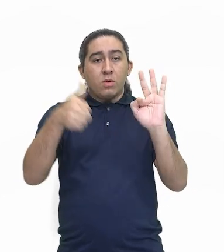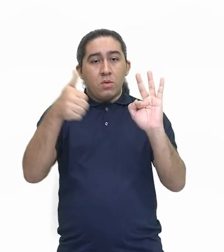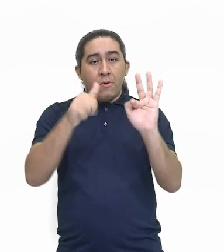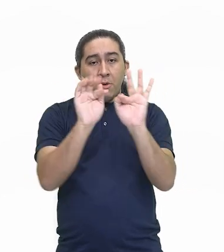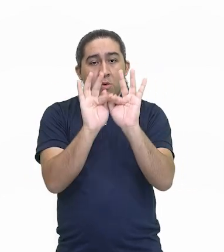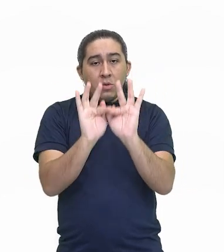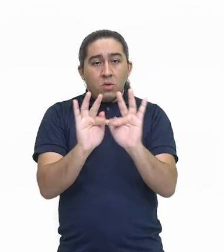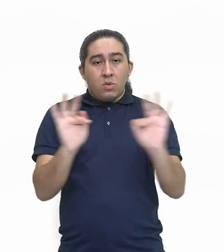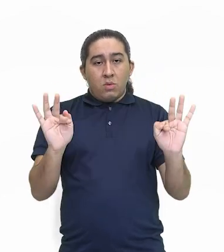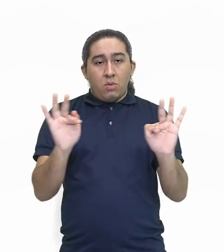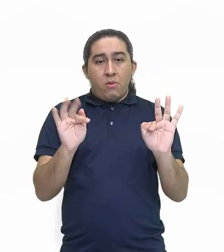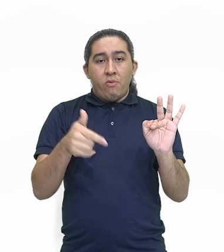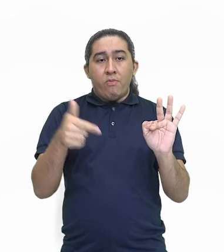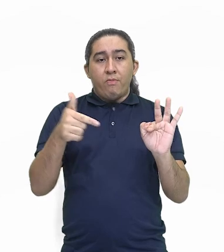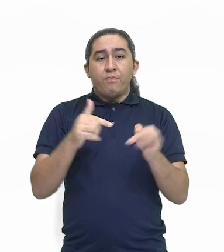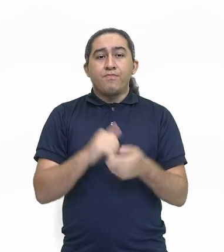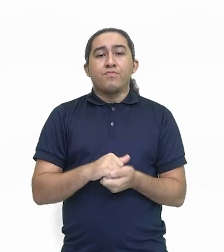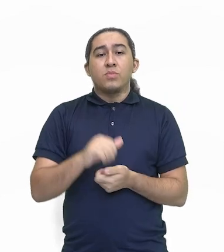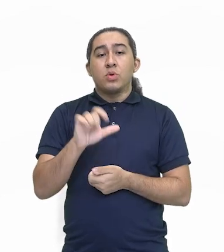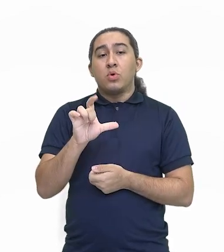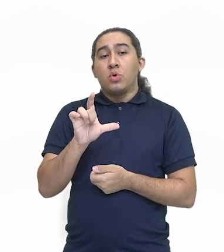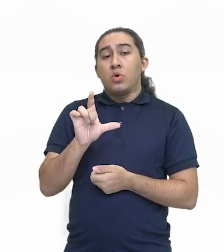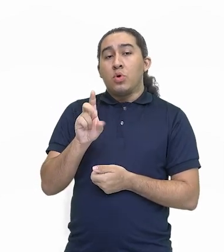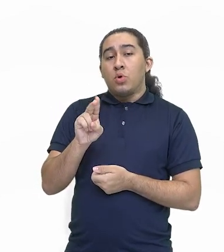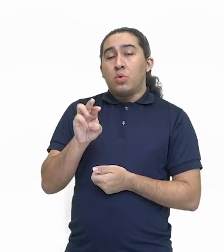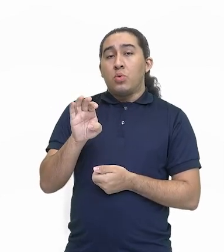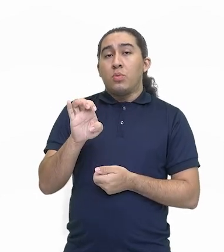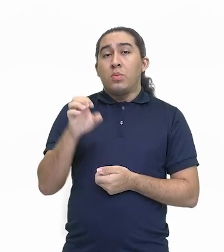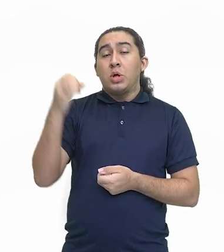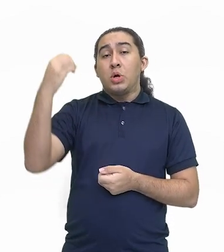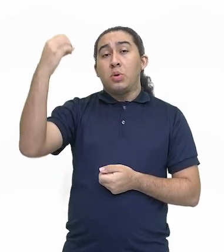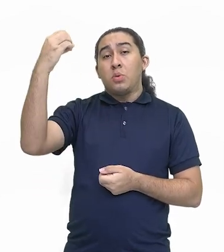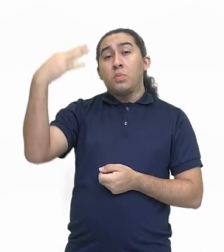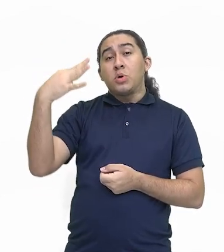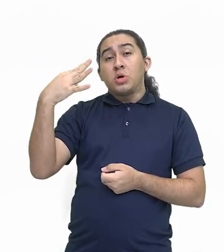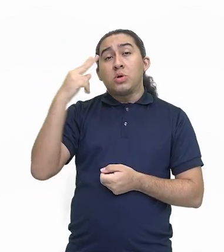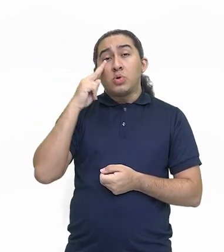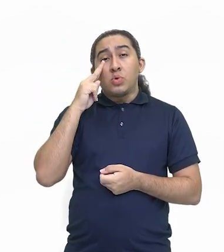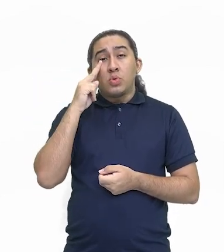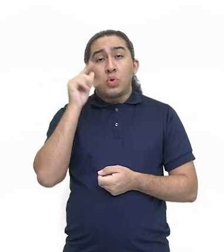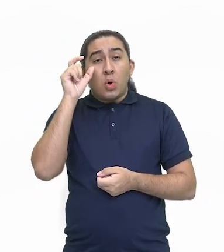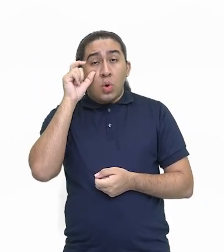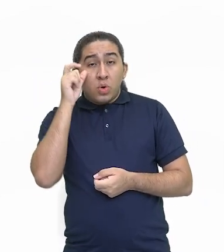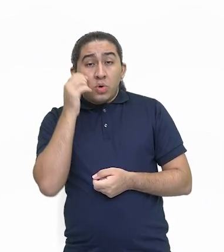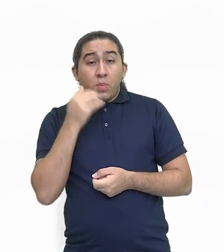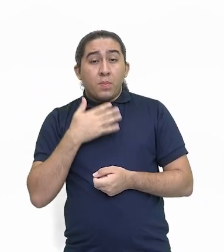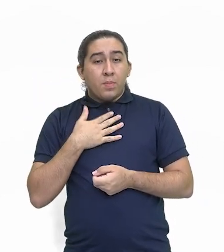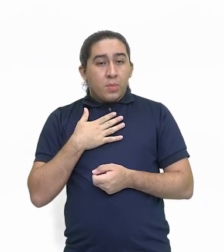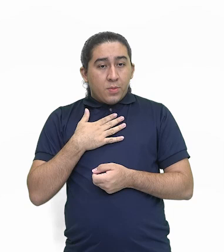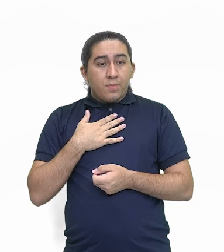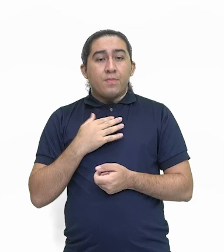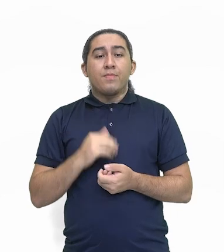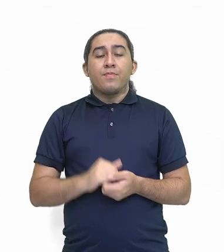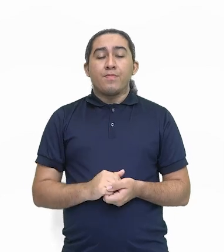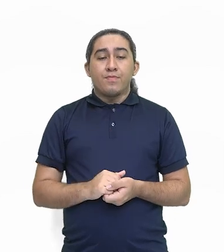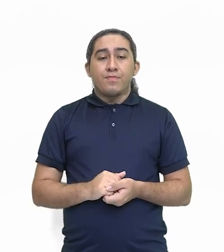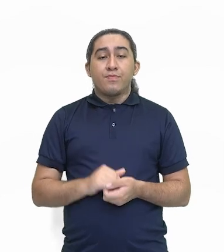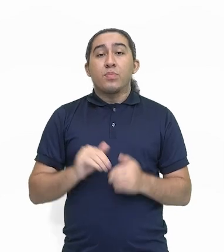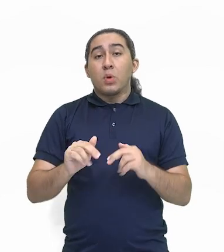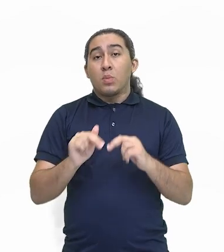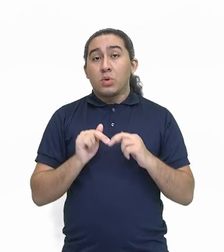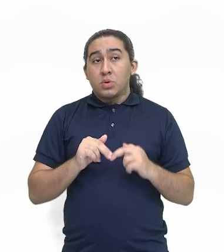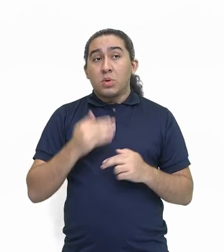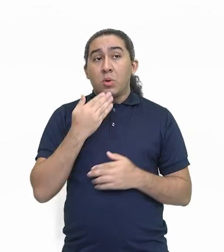Lume, luz, né? Ilumine aqueles olhos meus, e por isto peço